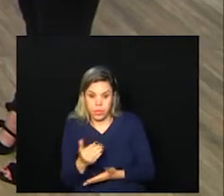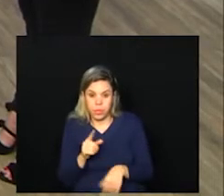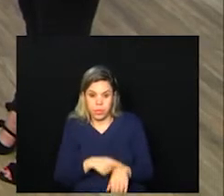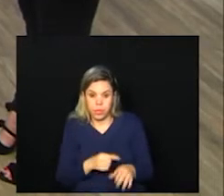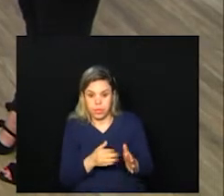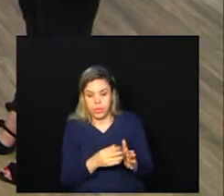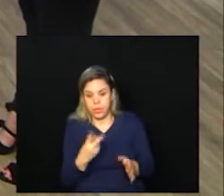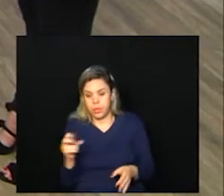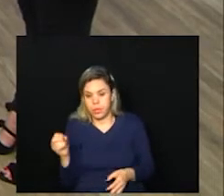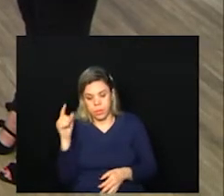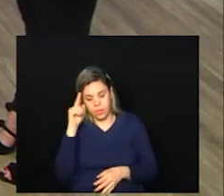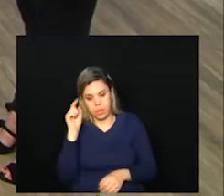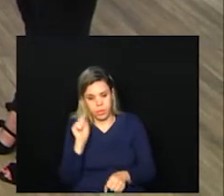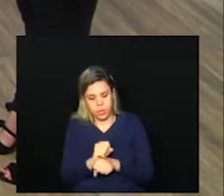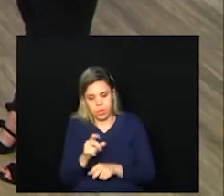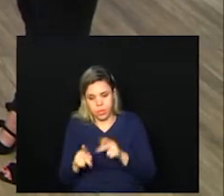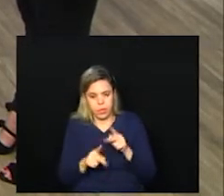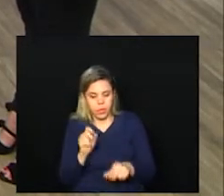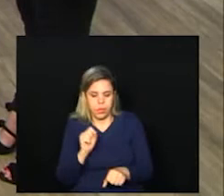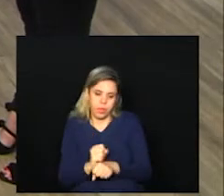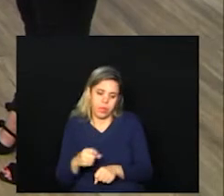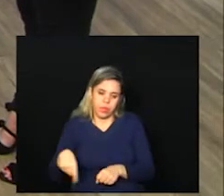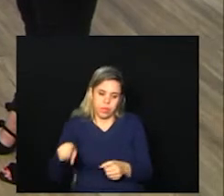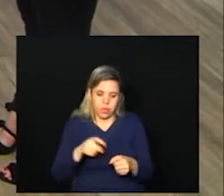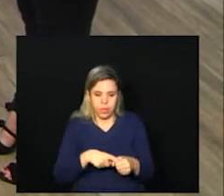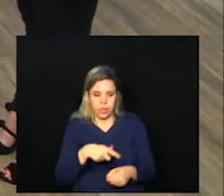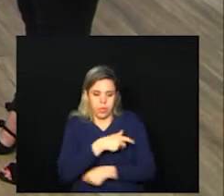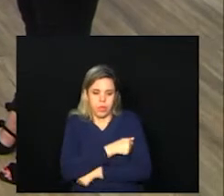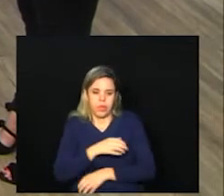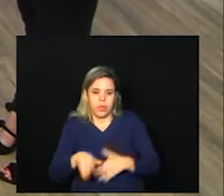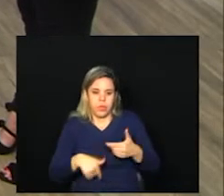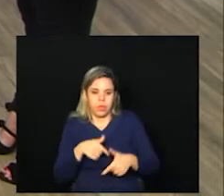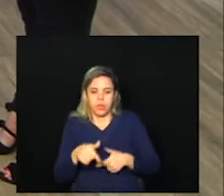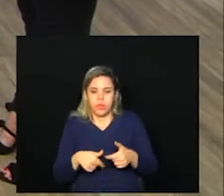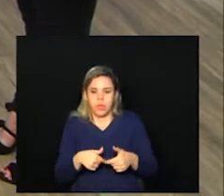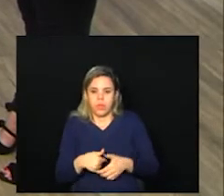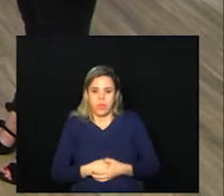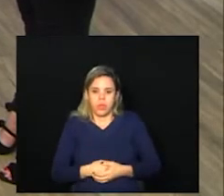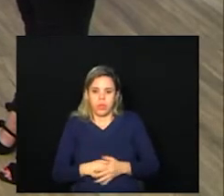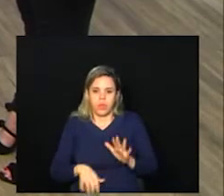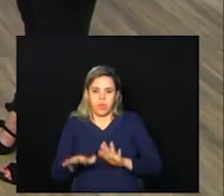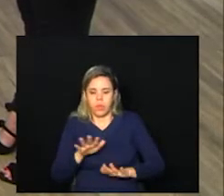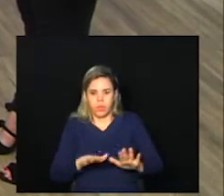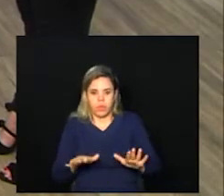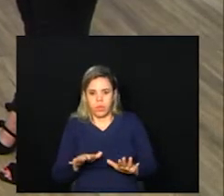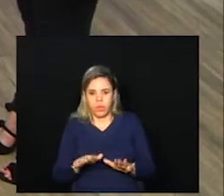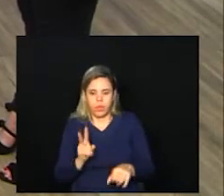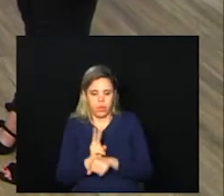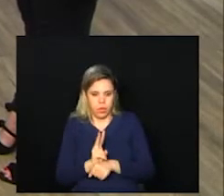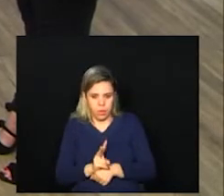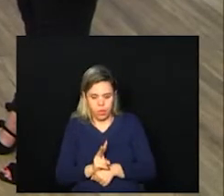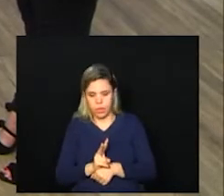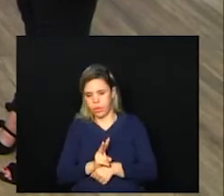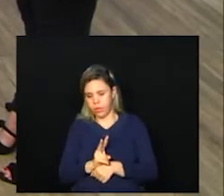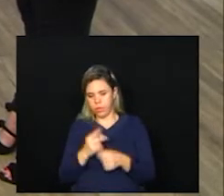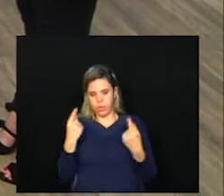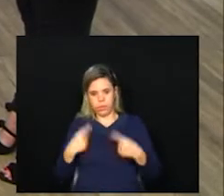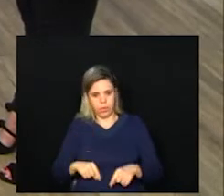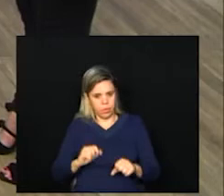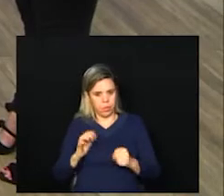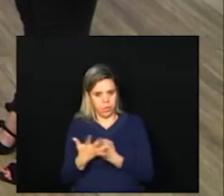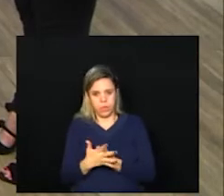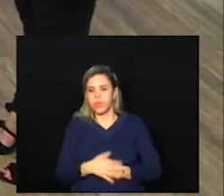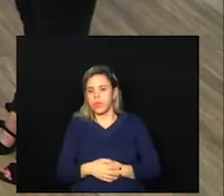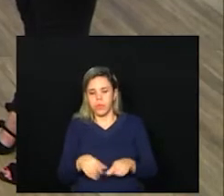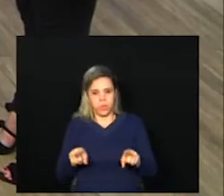de 20 dias para que as pessoas façam todo aquele ciclo de que eles falam de proteção contra a